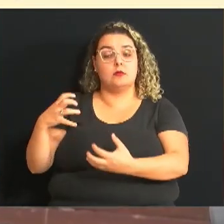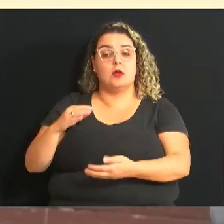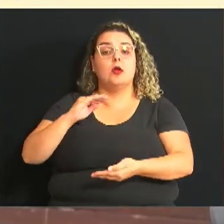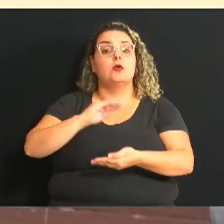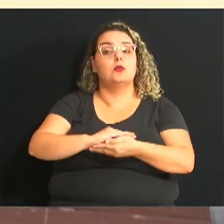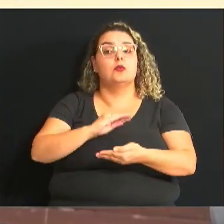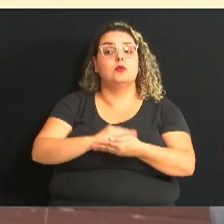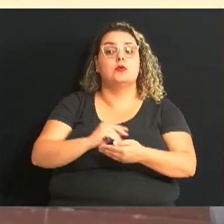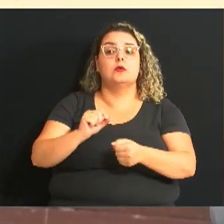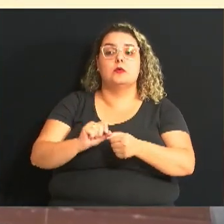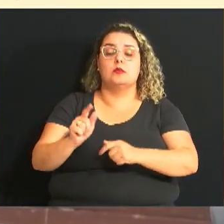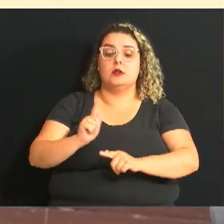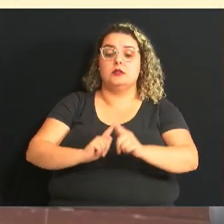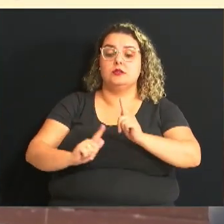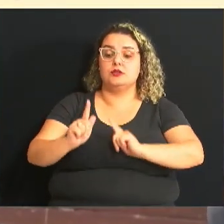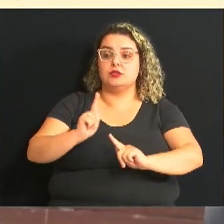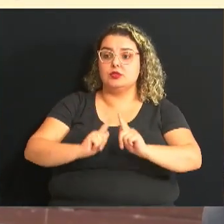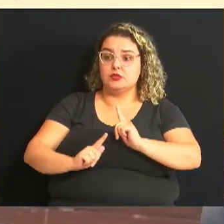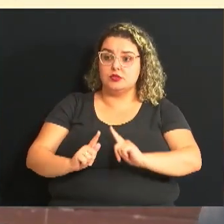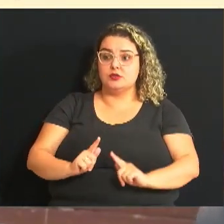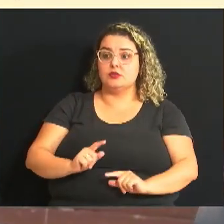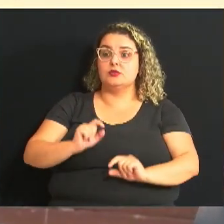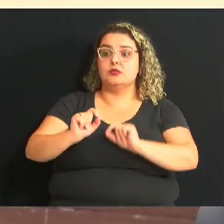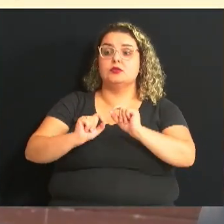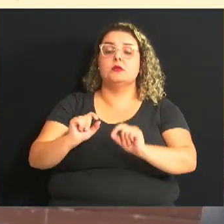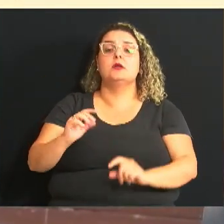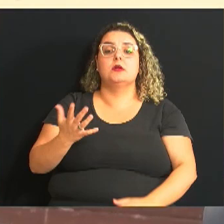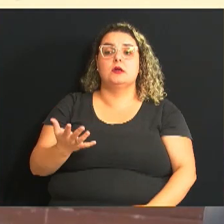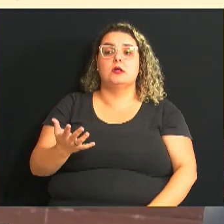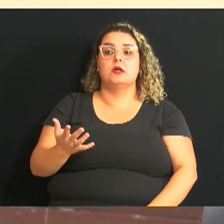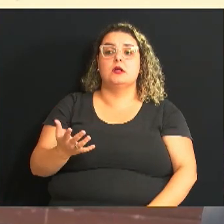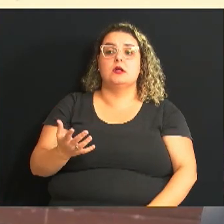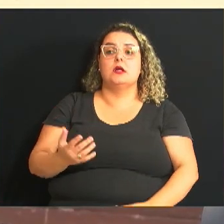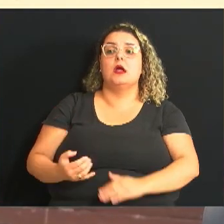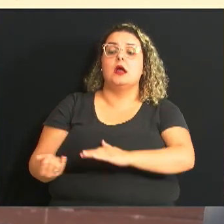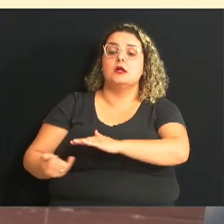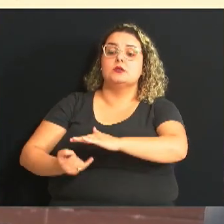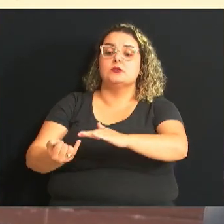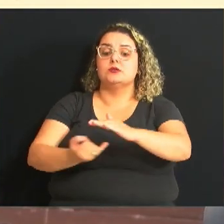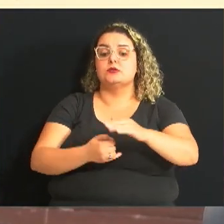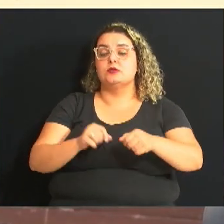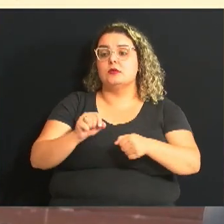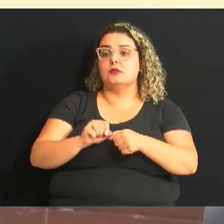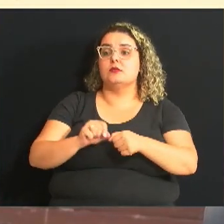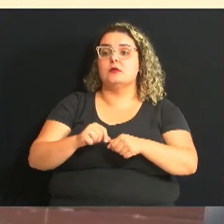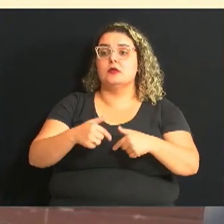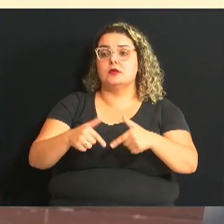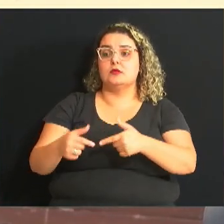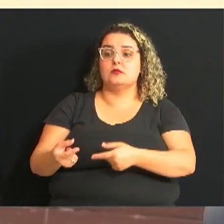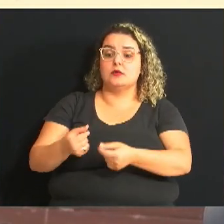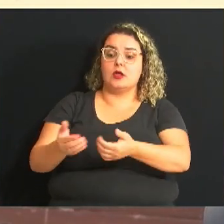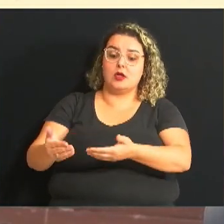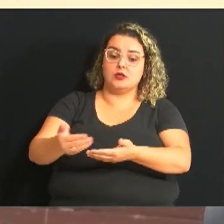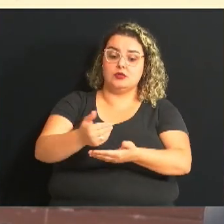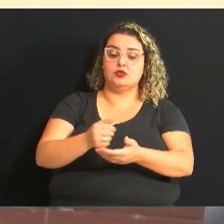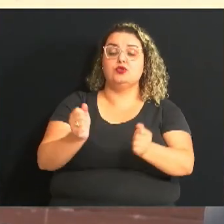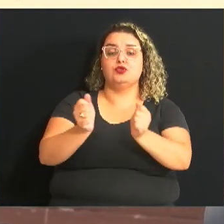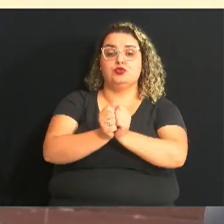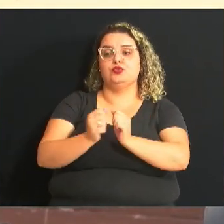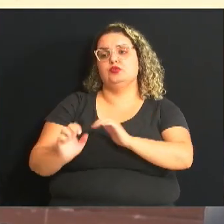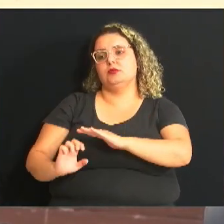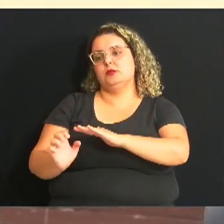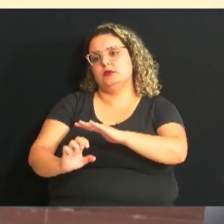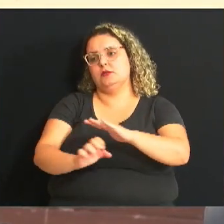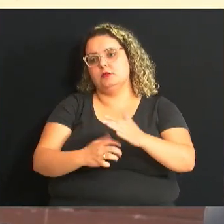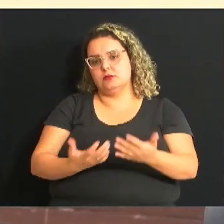a gestão. Sim. E o que acontece? As entidades, elas fazem um trabalho de captação junto às empresas. E a empresa, às